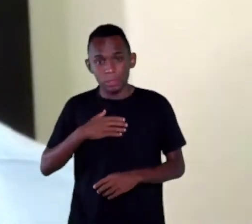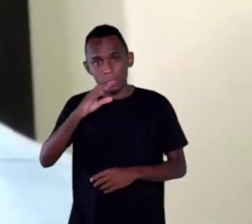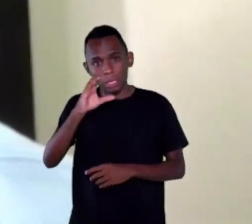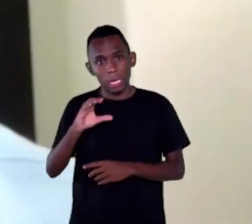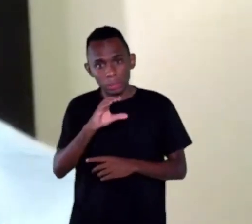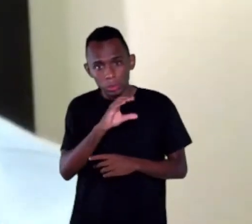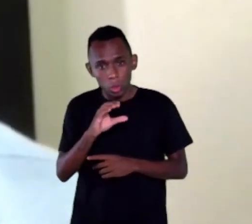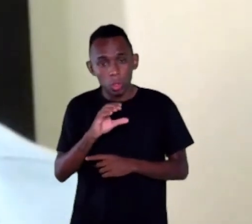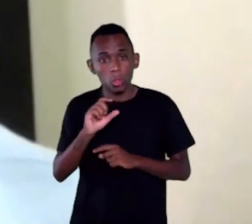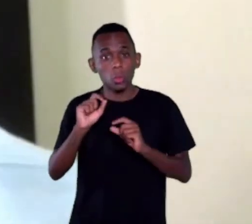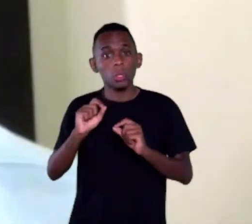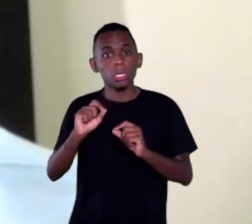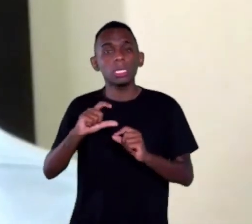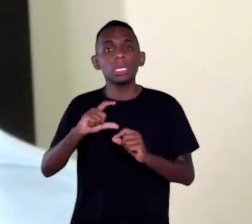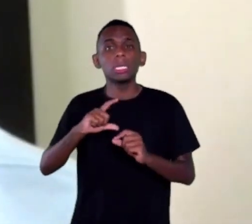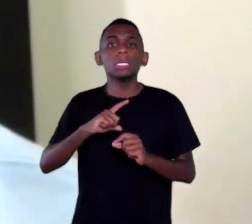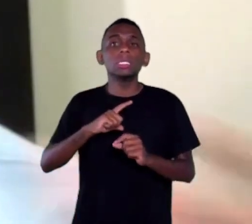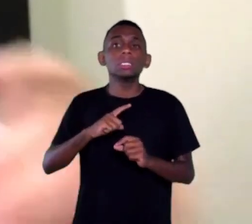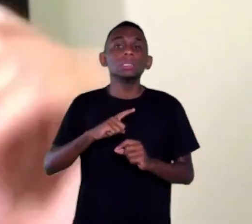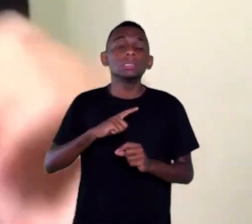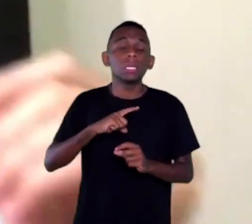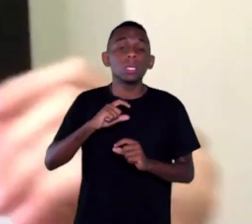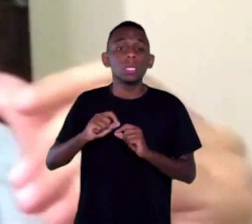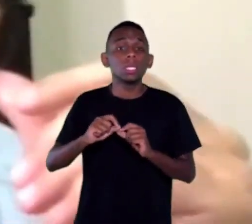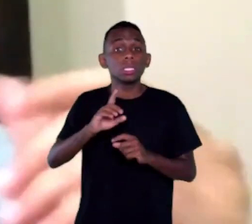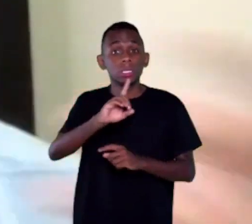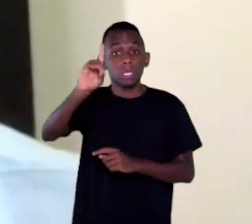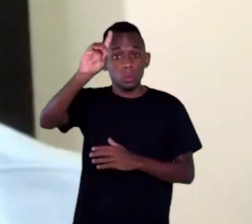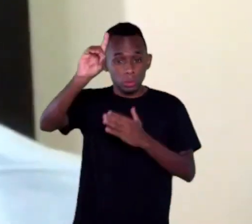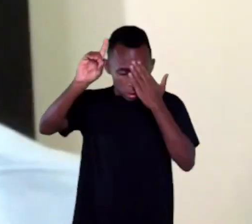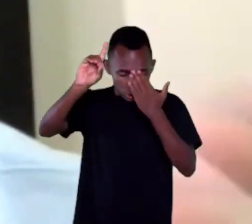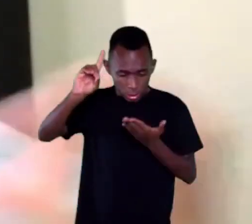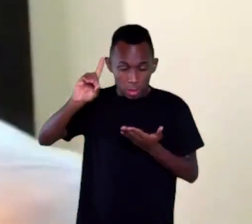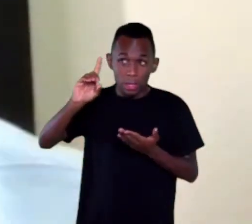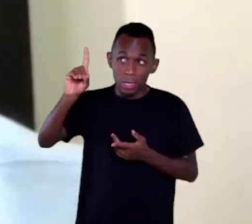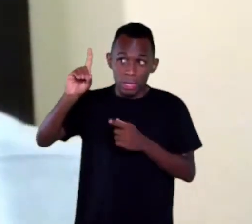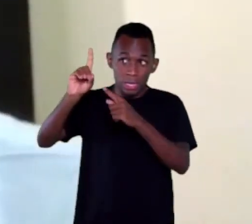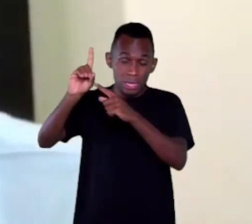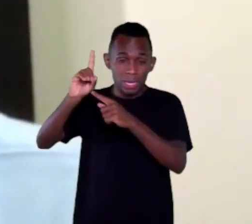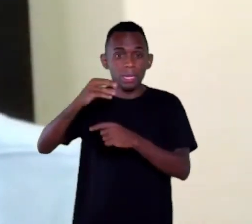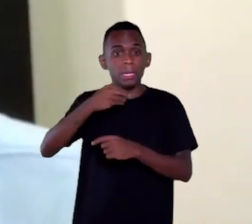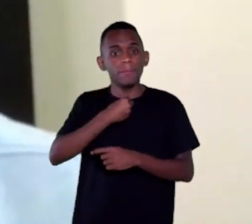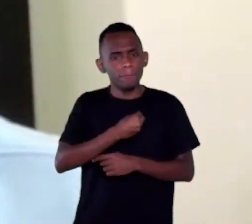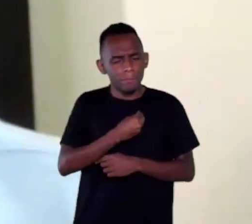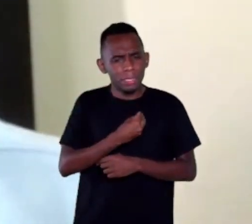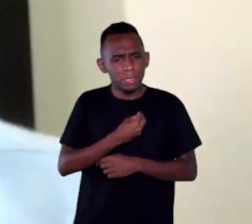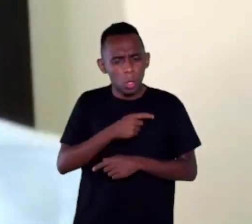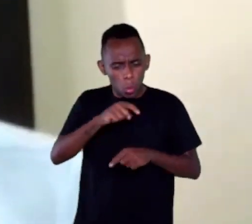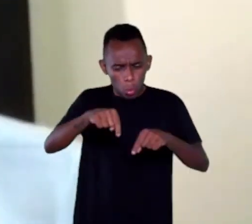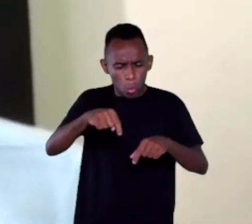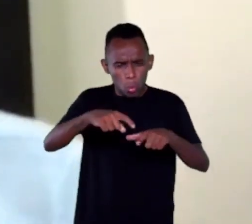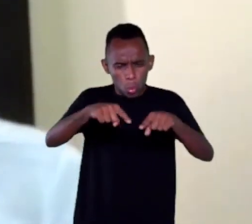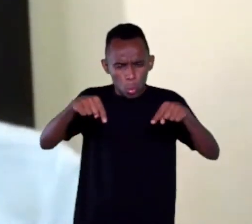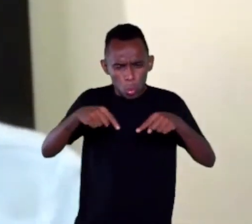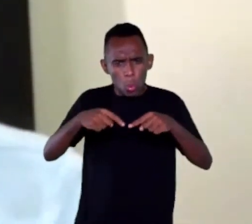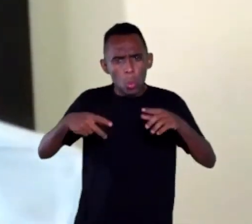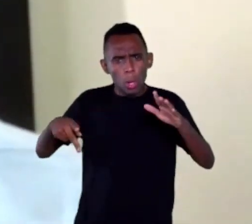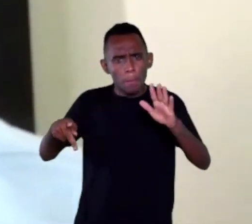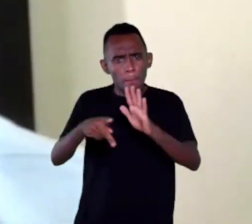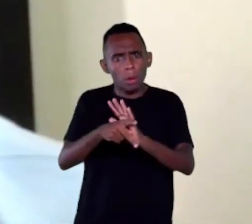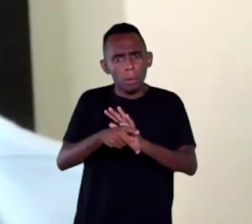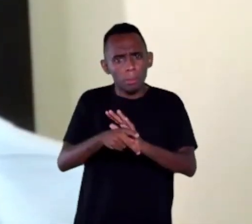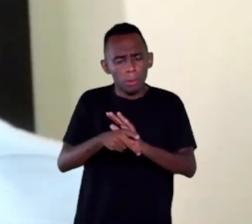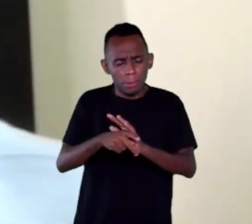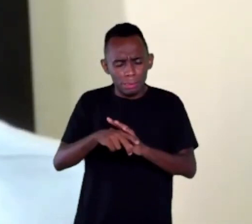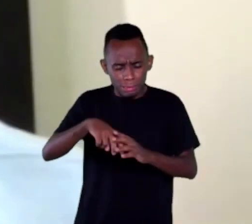que é onde a gente acredita que Deus está vivo. Lá, eu ia para o sacrário, chorava a tarde inteira, dormia no chão da igreja.